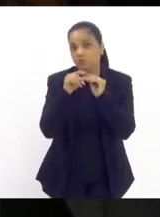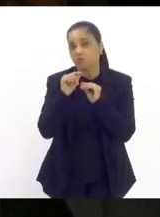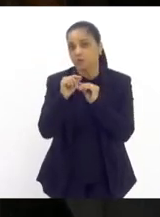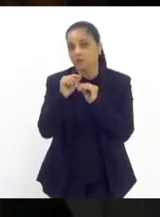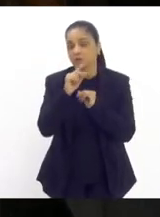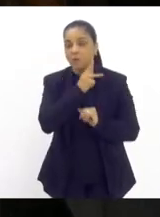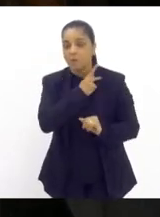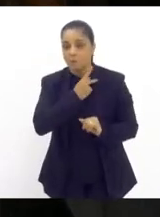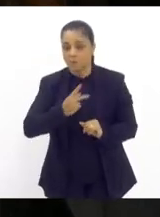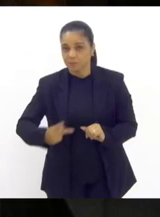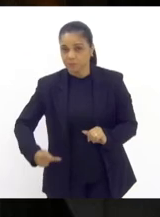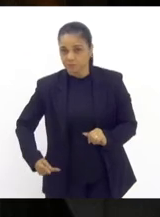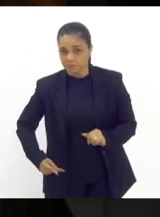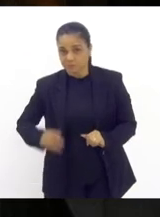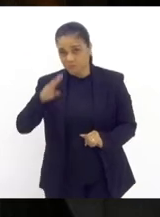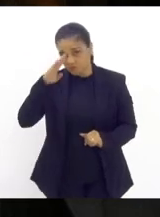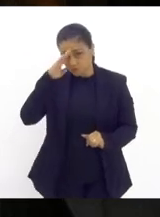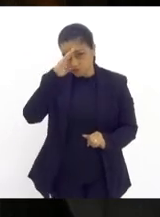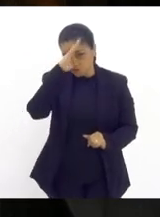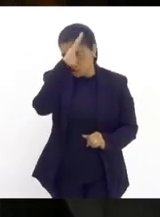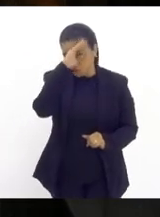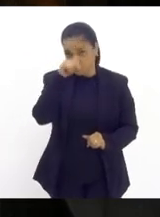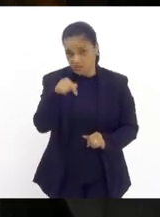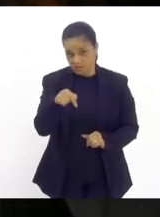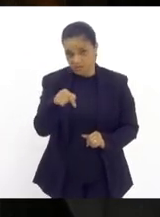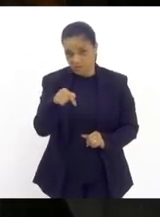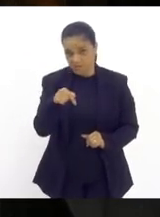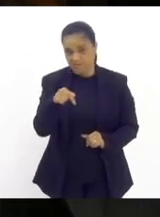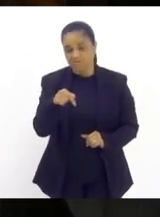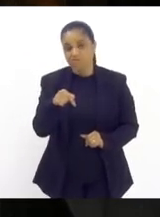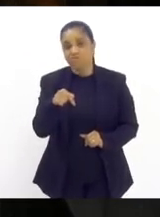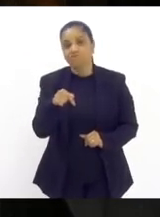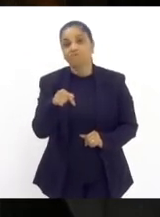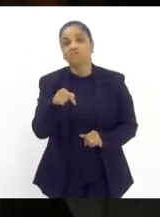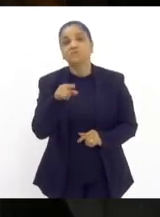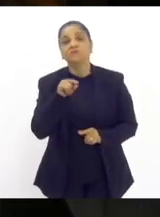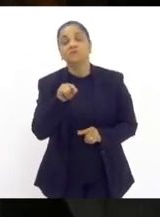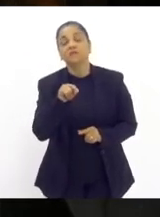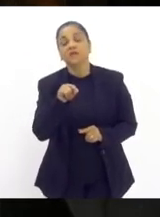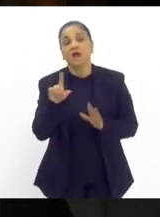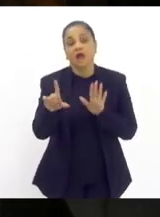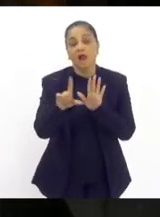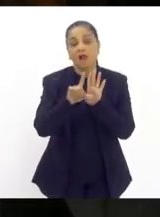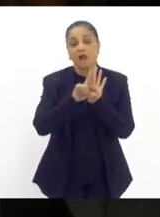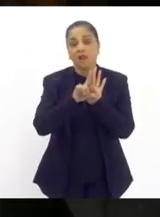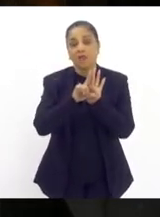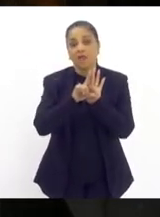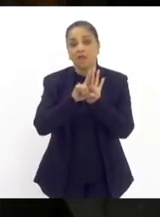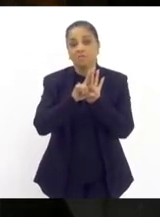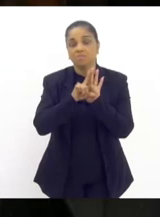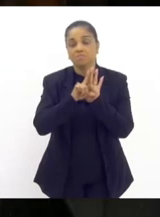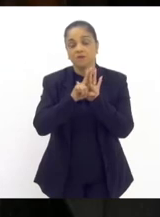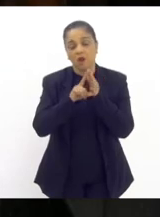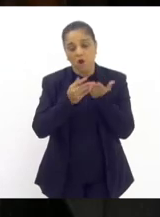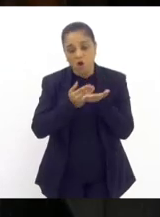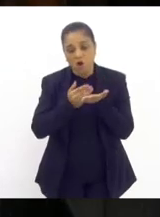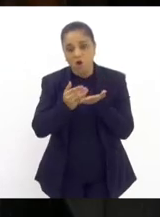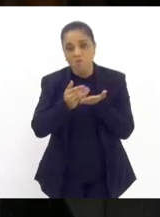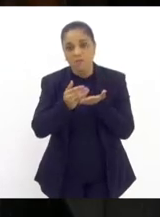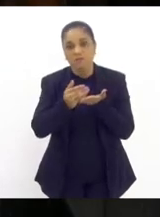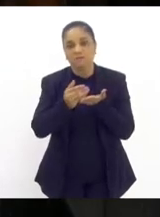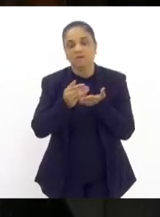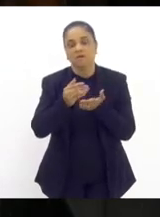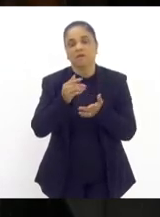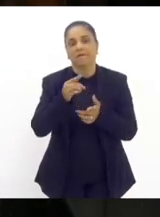Presidente Jair bolsonaro que foram sancionadas para vigorar em primeiro de julho de